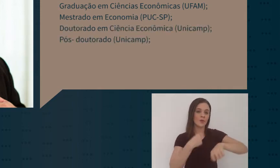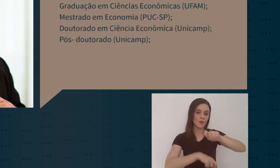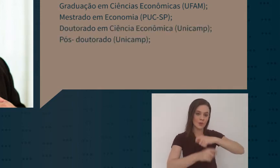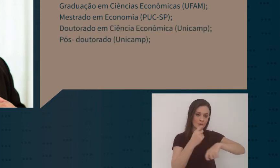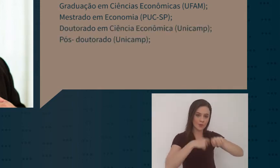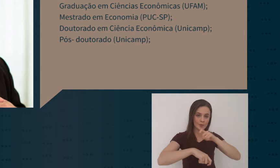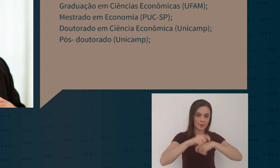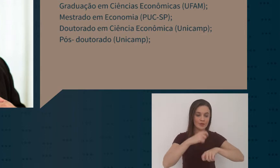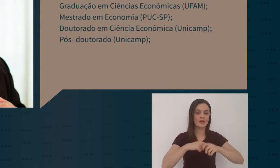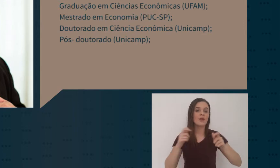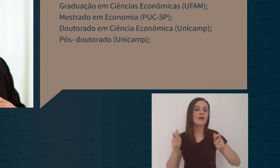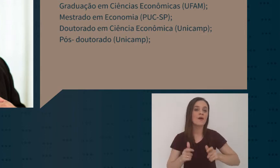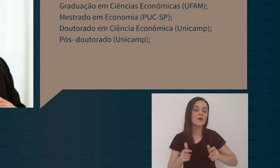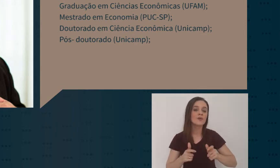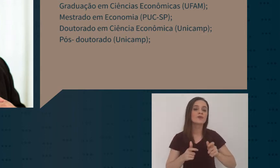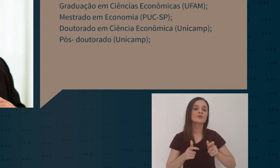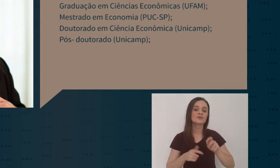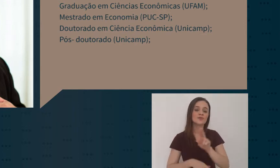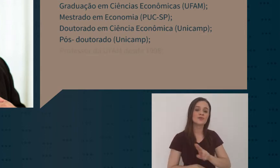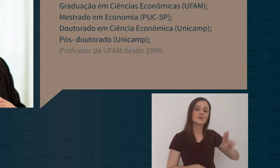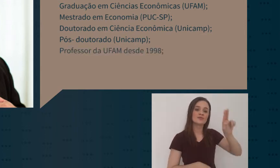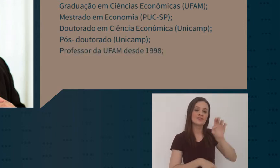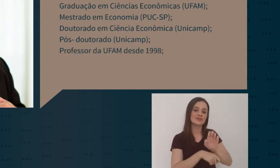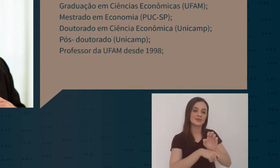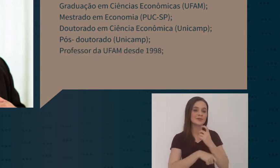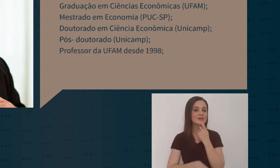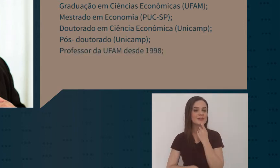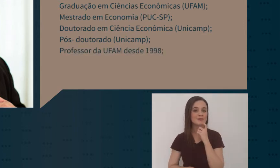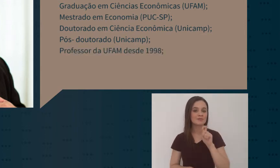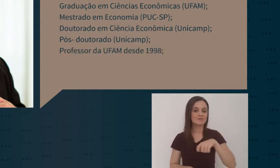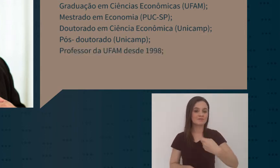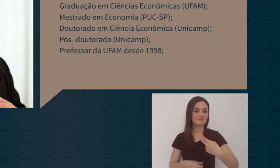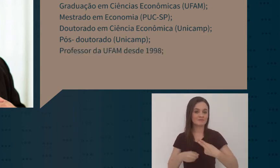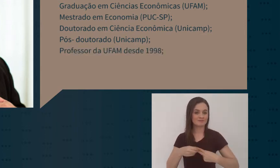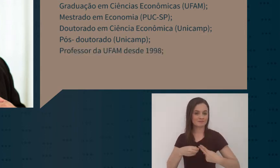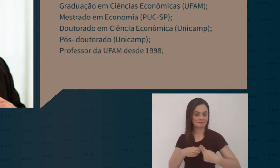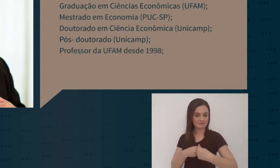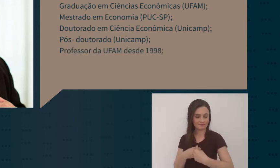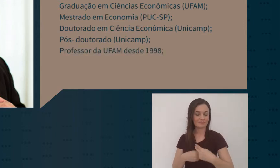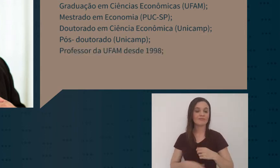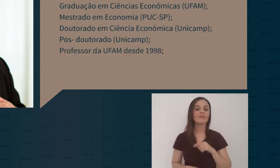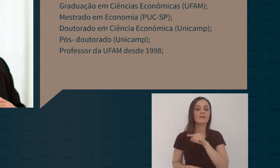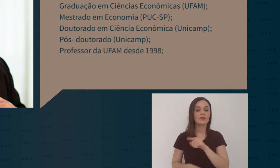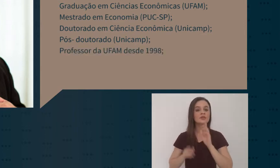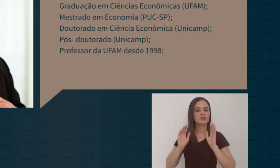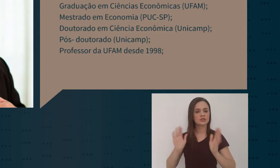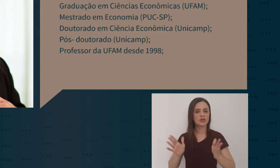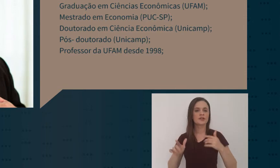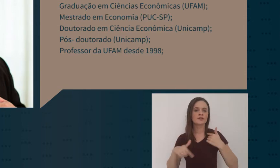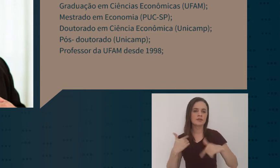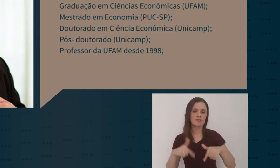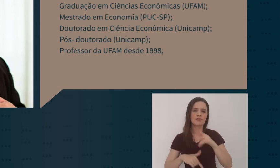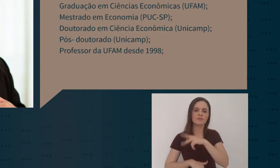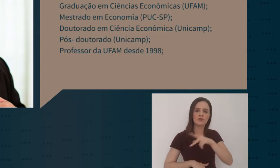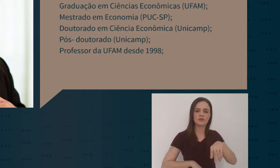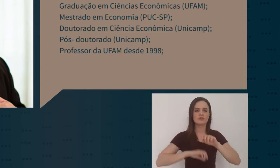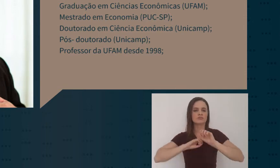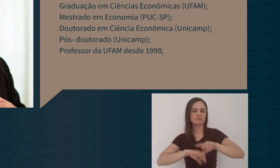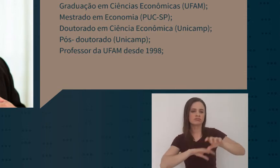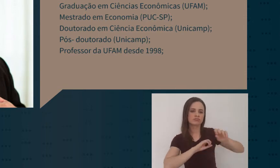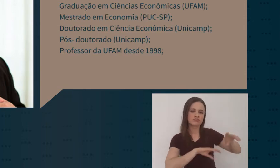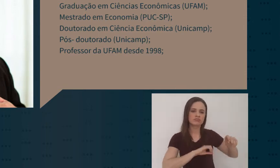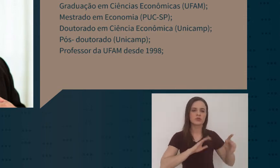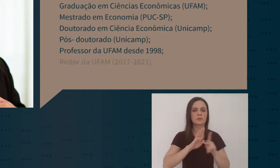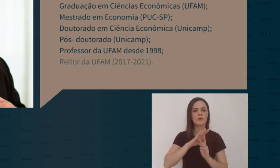pela Universidade Estadual de Campinas. Atua como professor da Faculdade de Estudos Sociais há